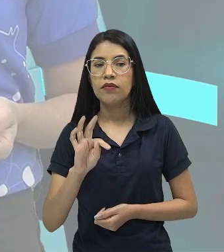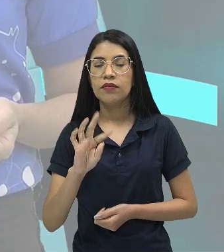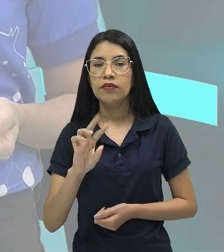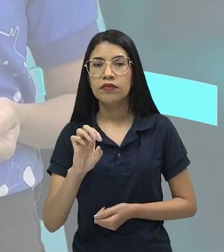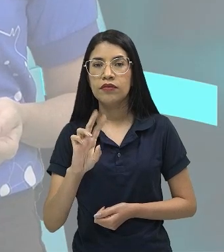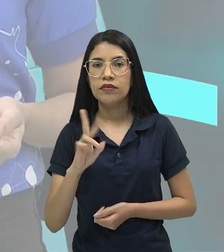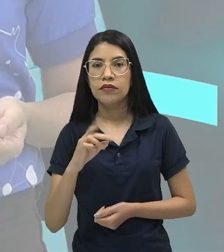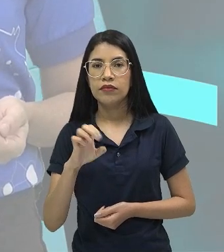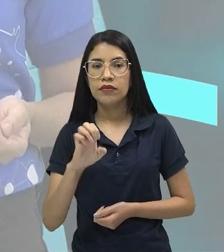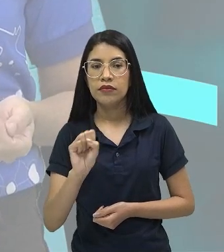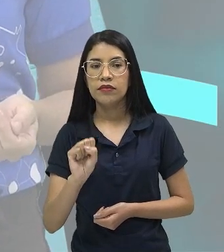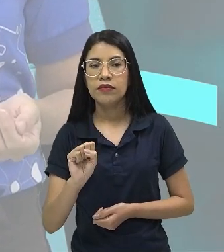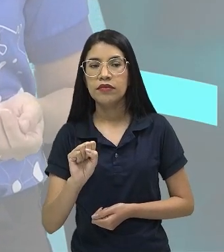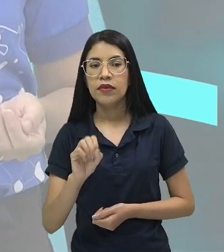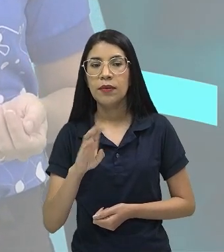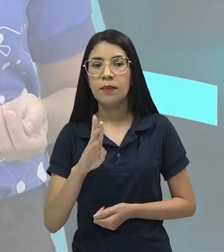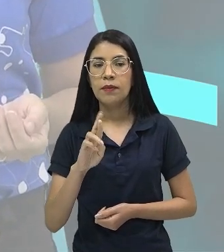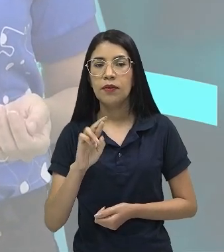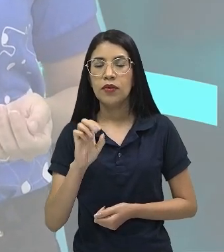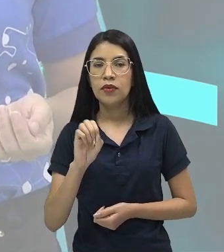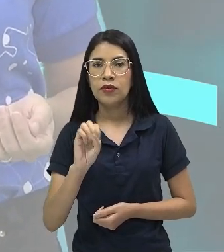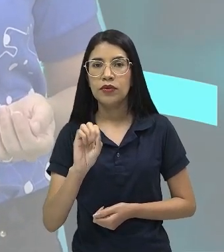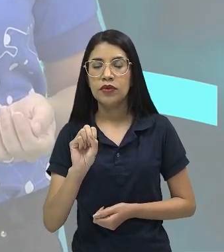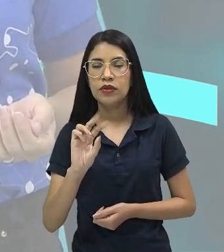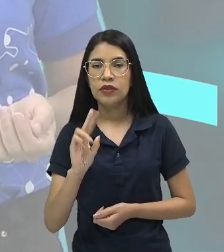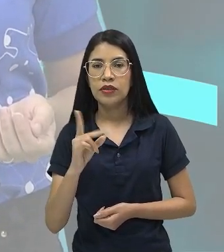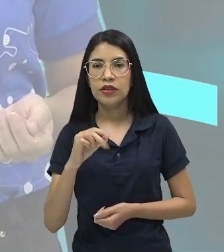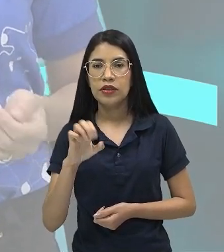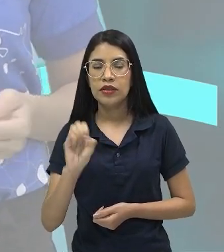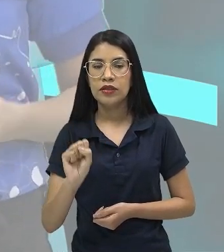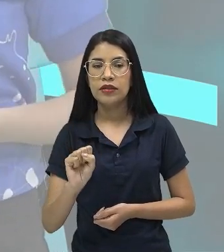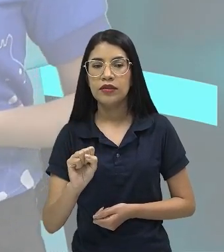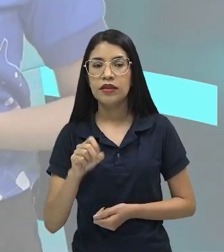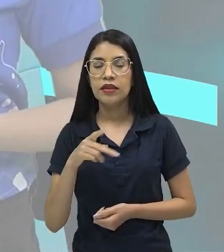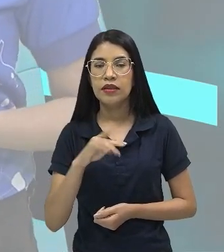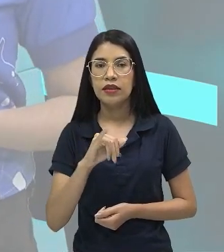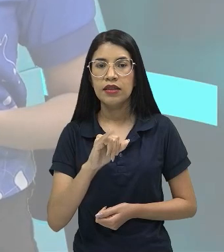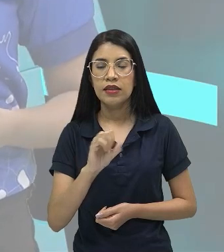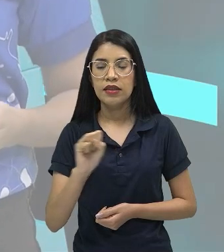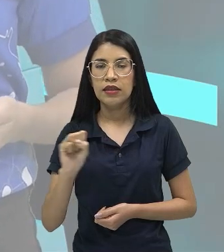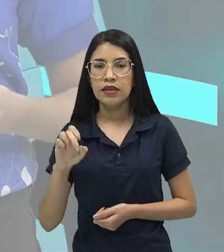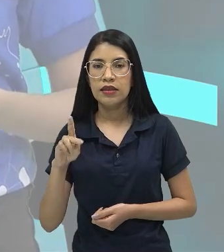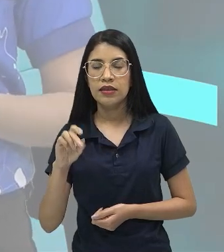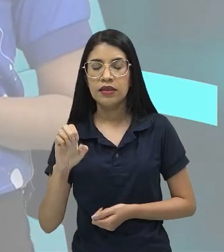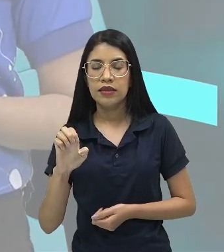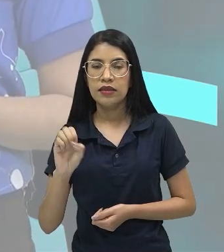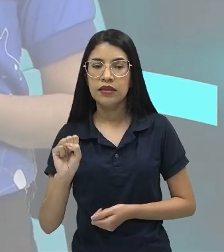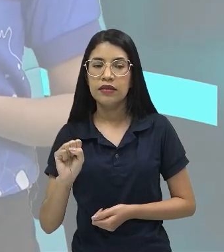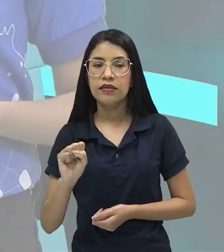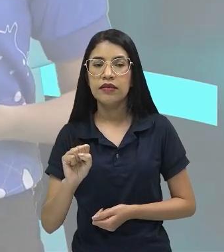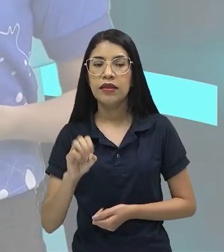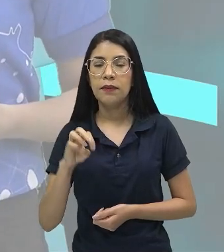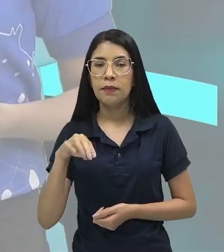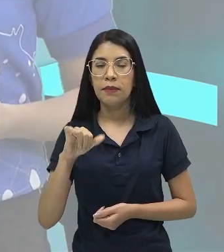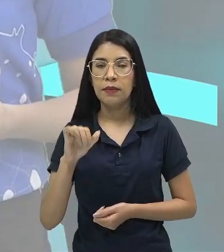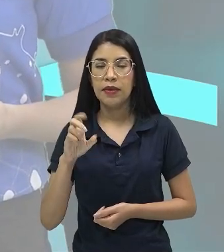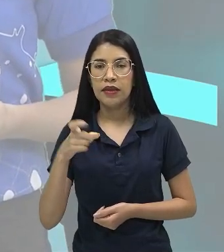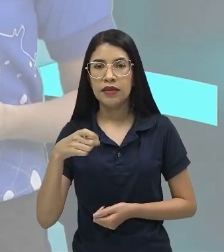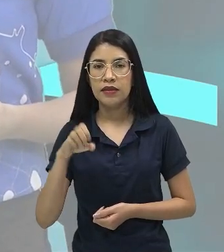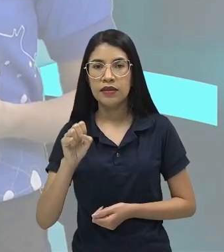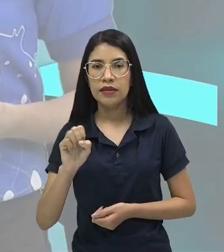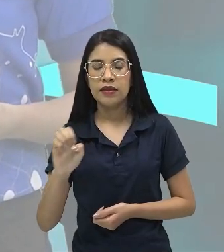fica brushes, kiss fica kisses e mix fica mixes. Qual é a nossa regra? Acompanha aqui, ó. Os